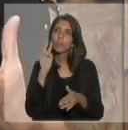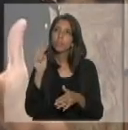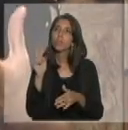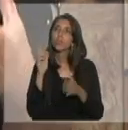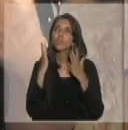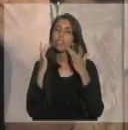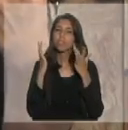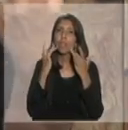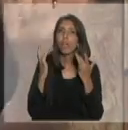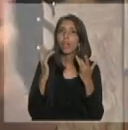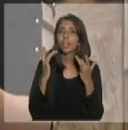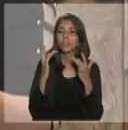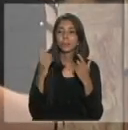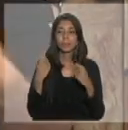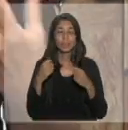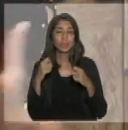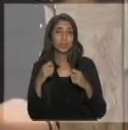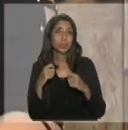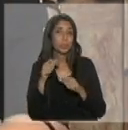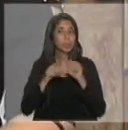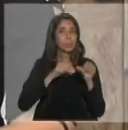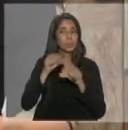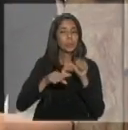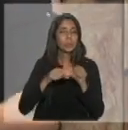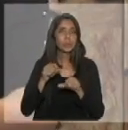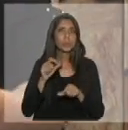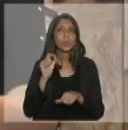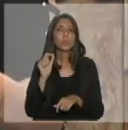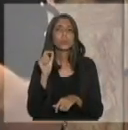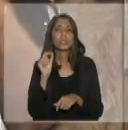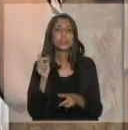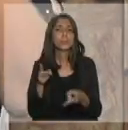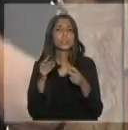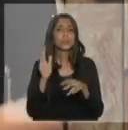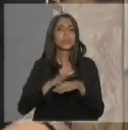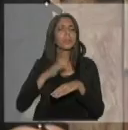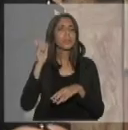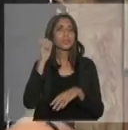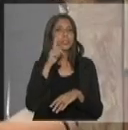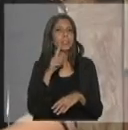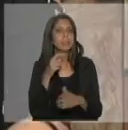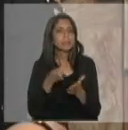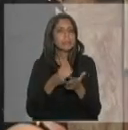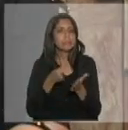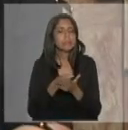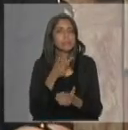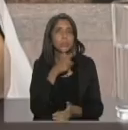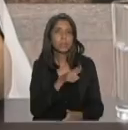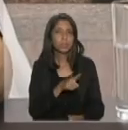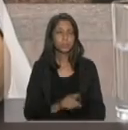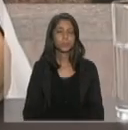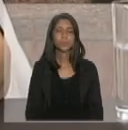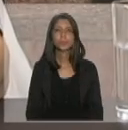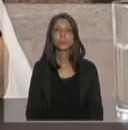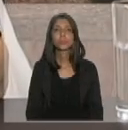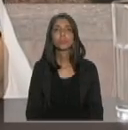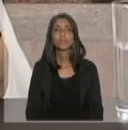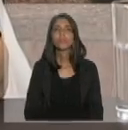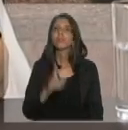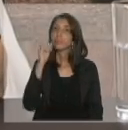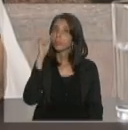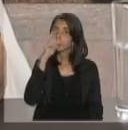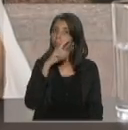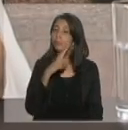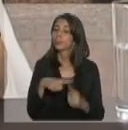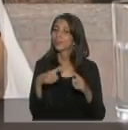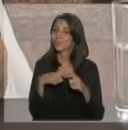encontrou o Teatro Municipal e teve que trazer tantas mudanças? Onde você lutou mais para conseguir esse êxito? Olha, foi difícil